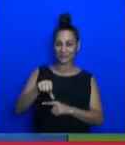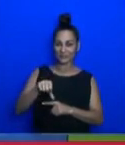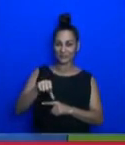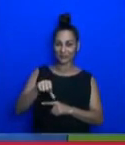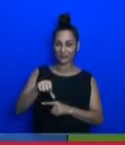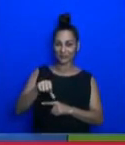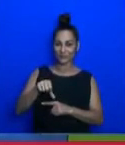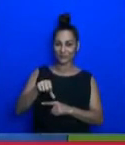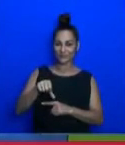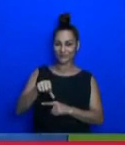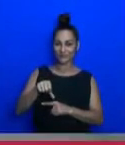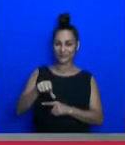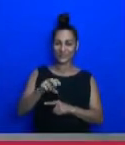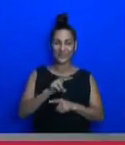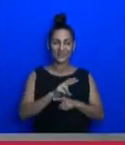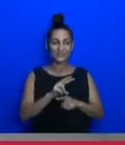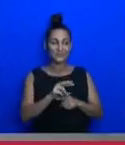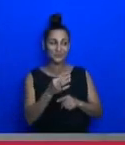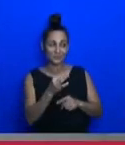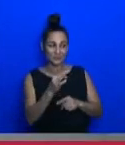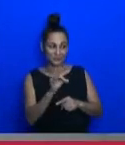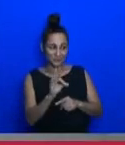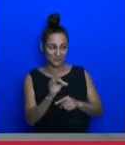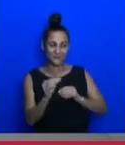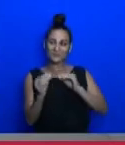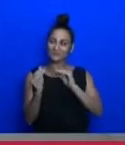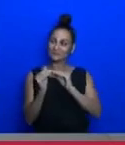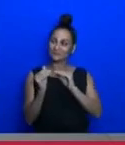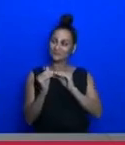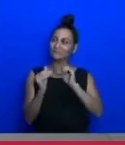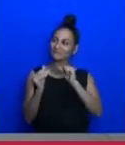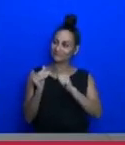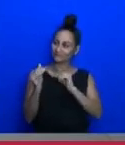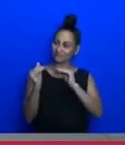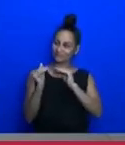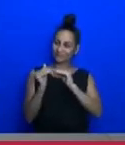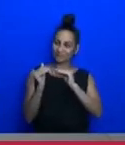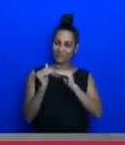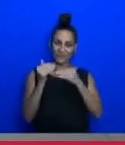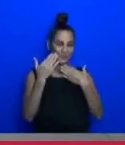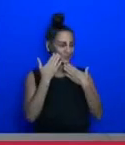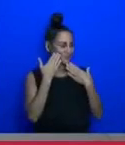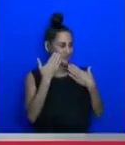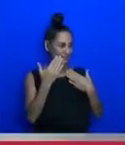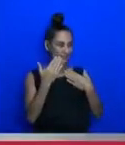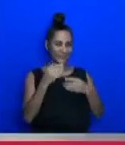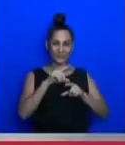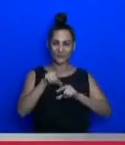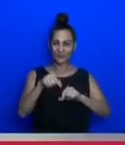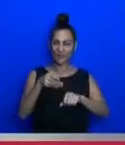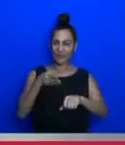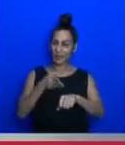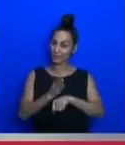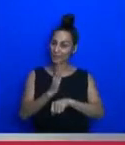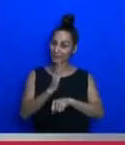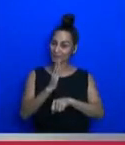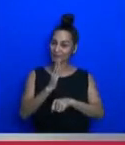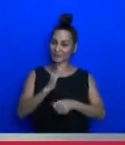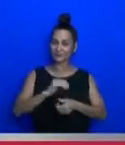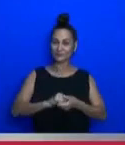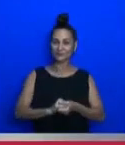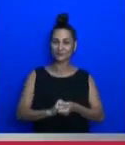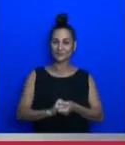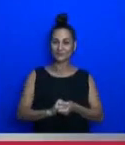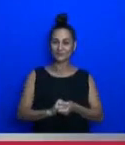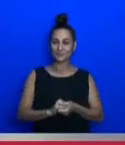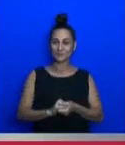e 09. Auditoras, confirmam? Sim, confirmo. Sim, confirmo. Obrigado. Sorteio